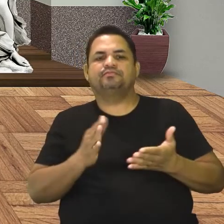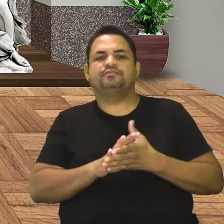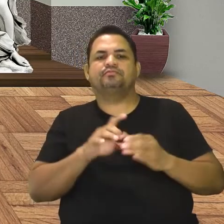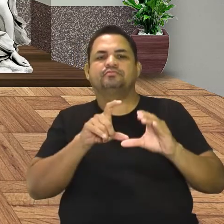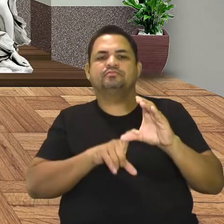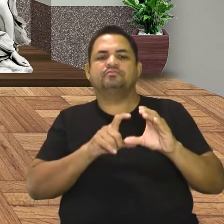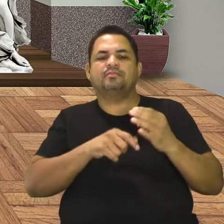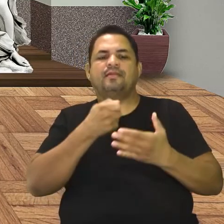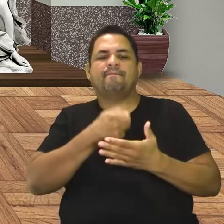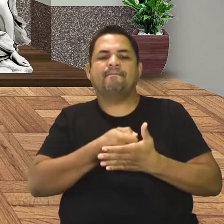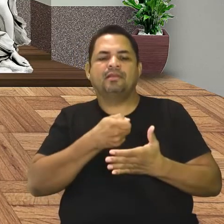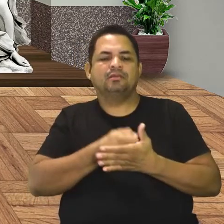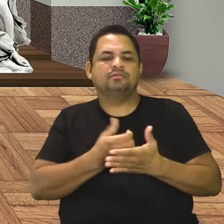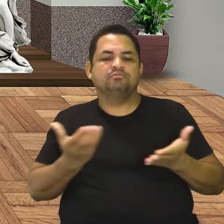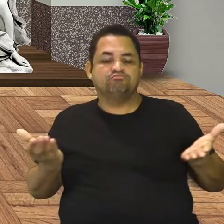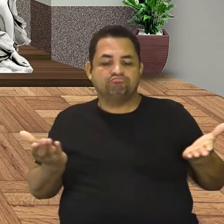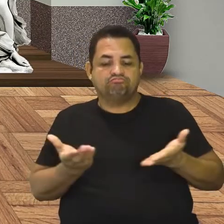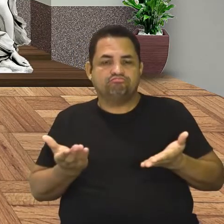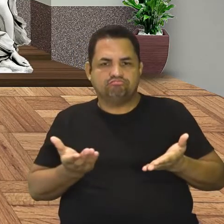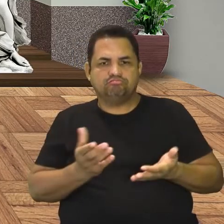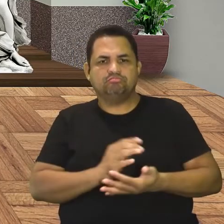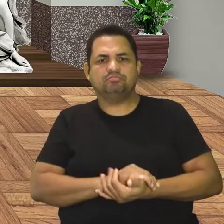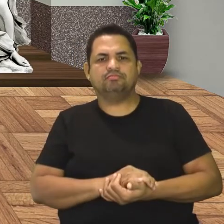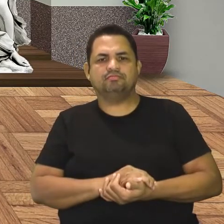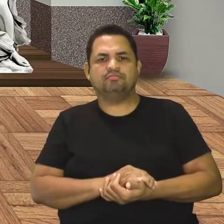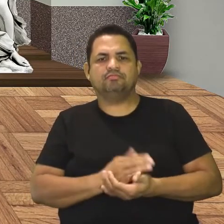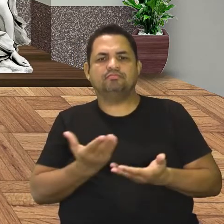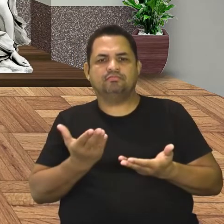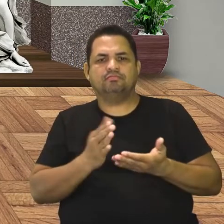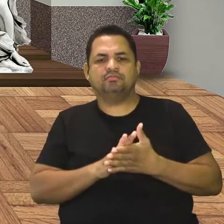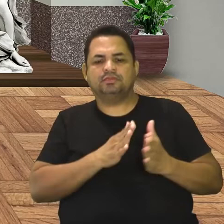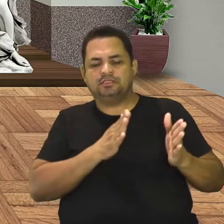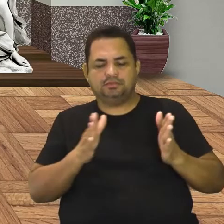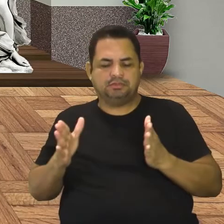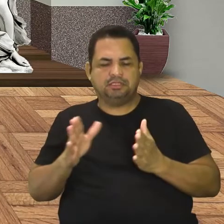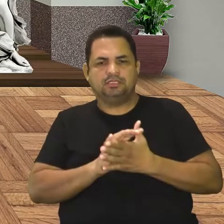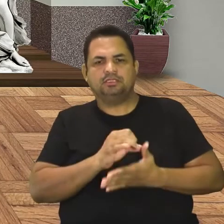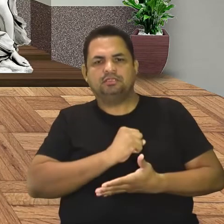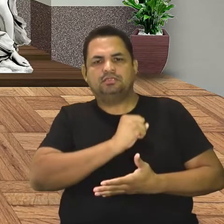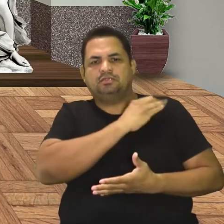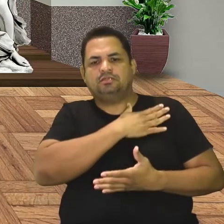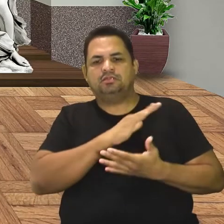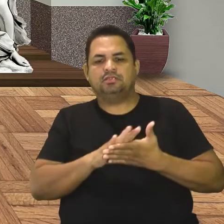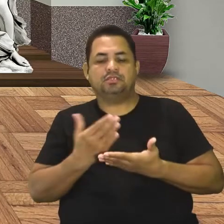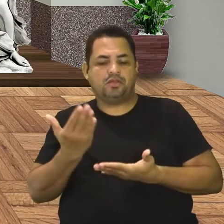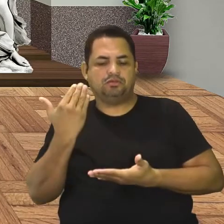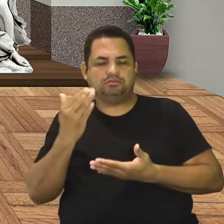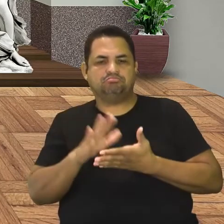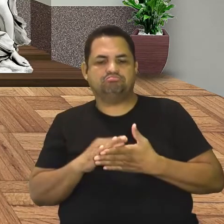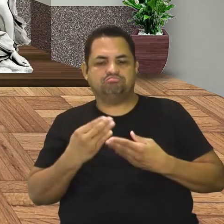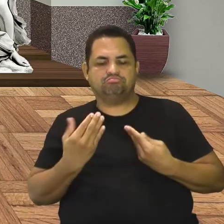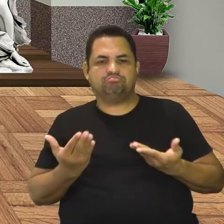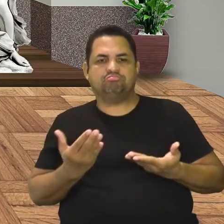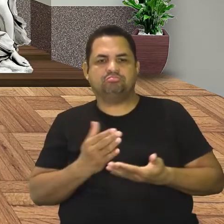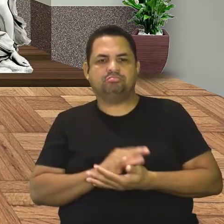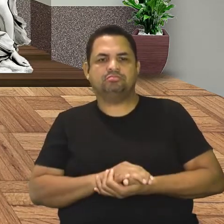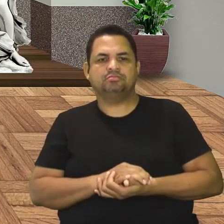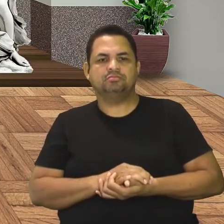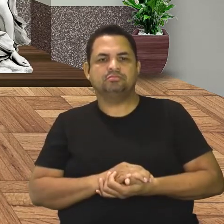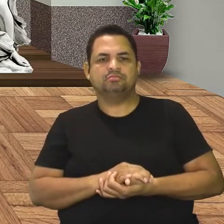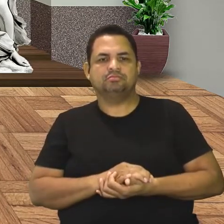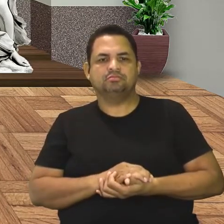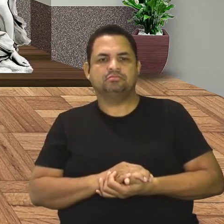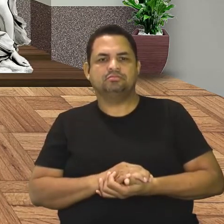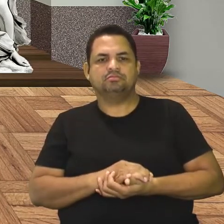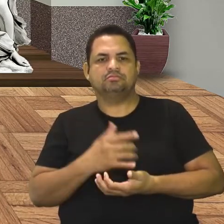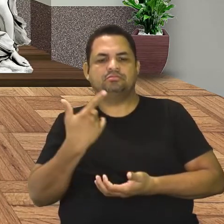nós pagamos até hoje, que veio desse período militar. Herança que nós pagamos até hoje. Então,